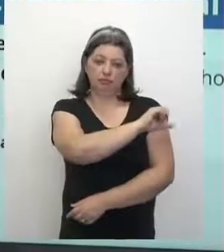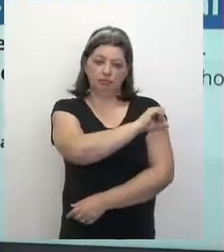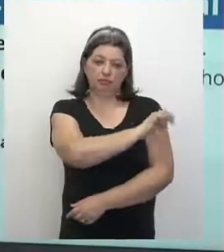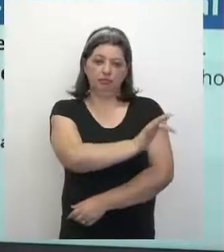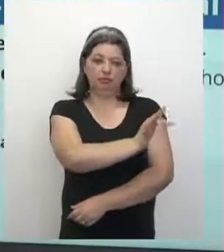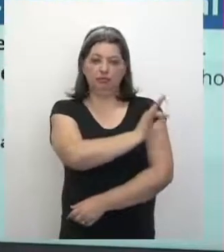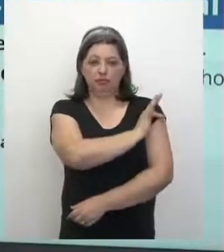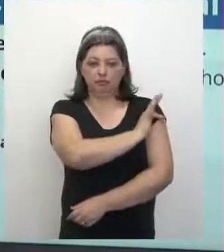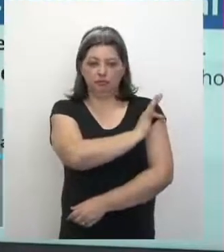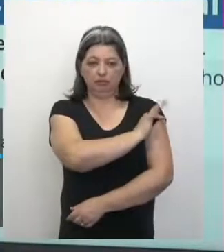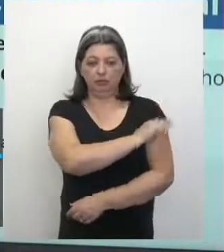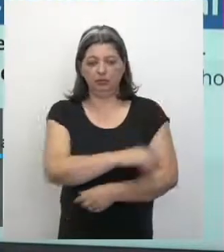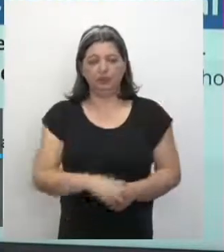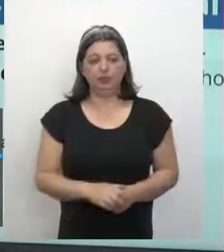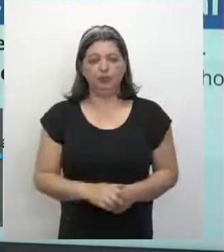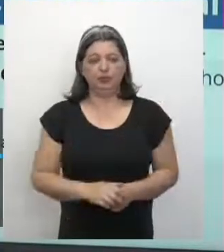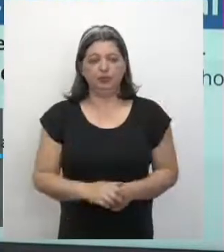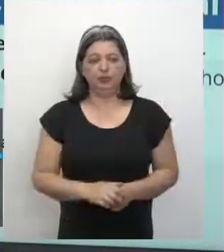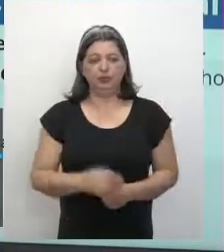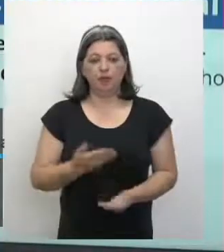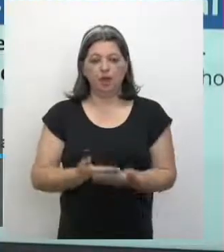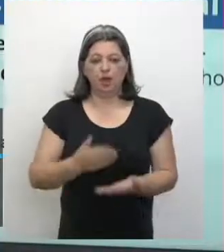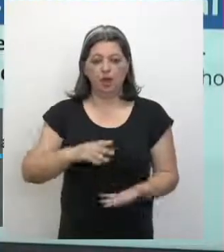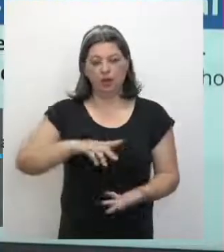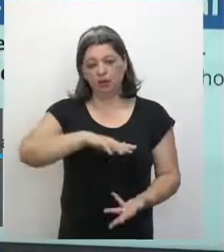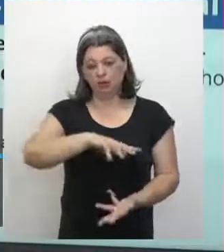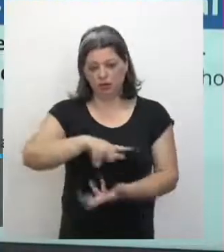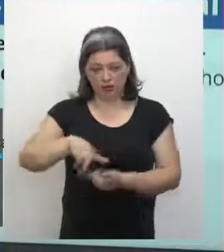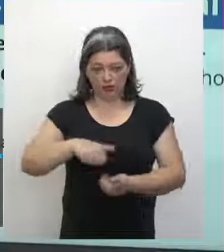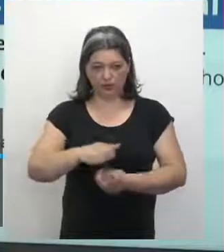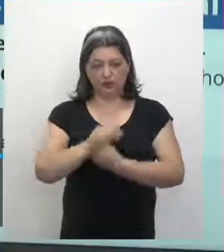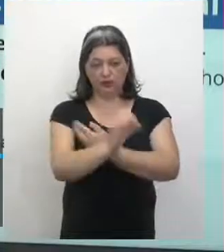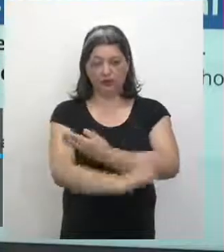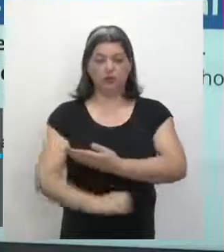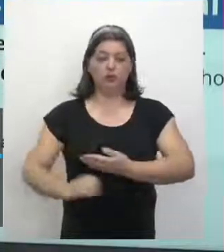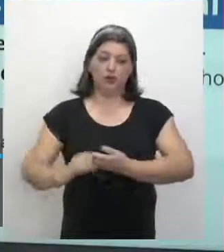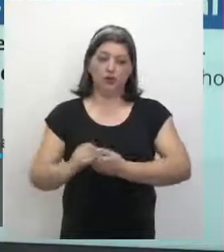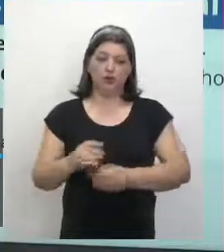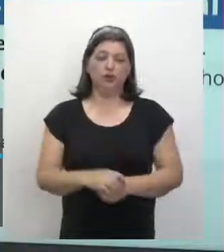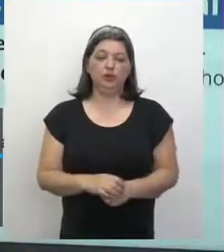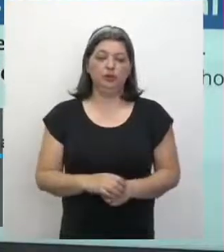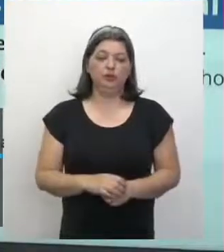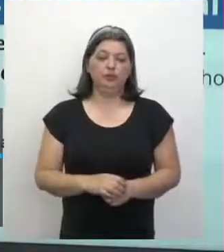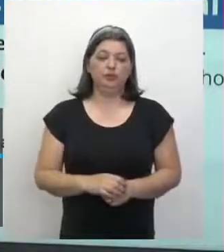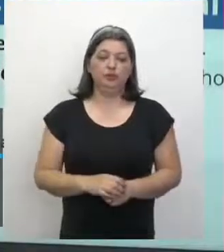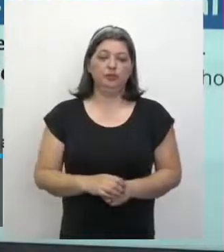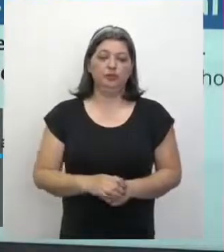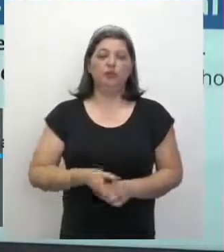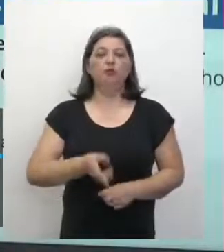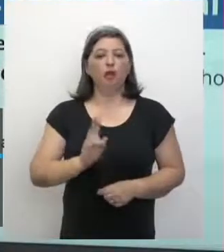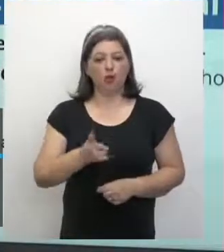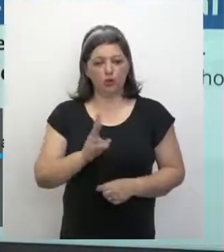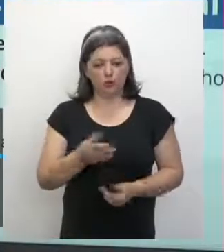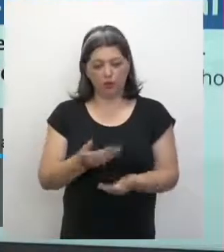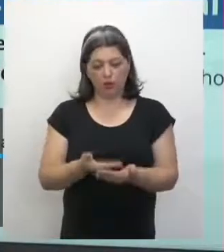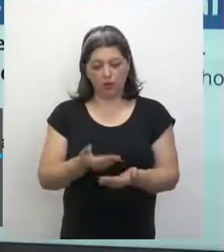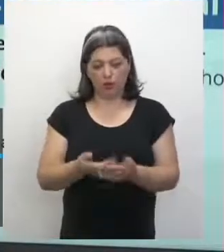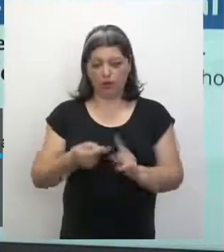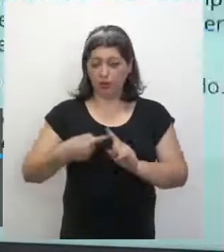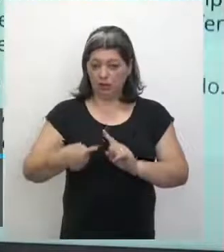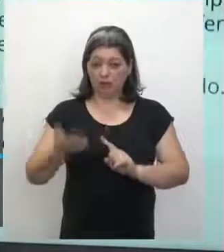dos anos finais, né? Aula de Geografia aí do Centro de Mídias, né? Nós vamos dar sequência à aula que nós fizemos aí semana